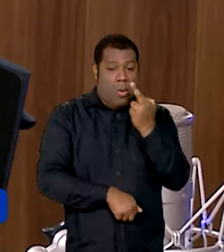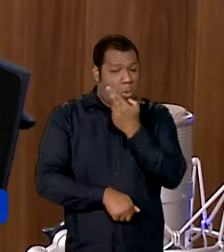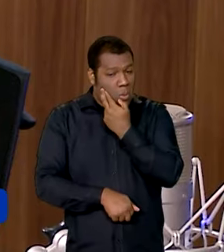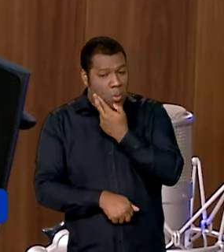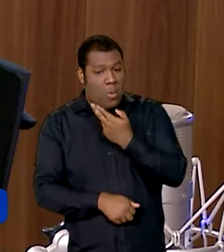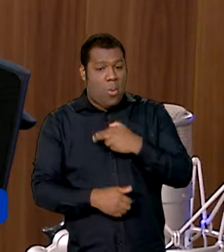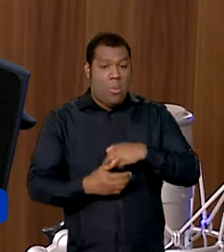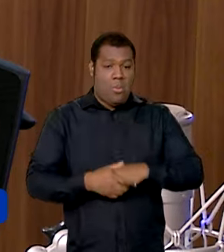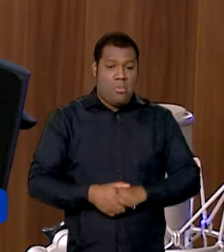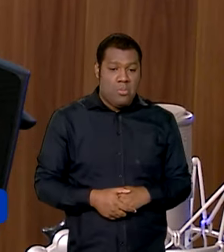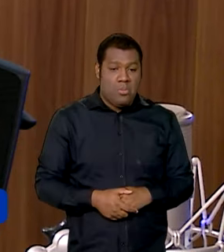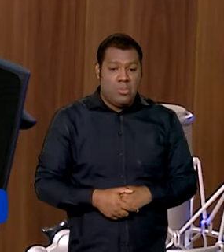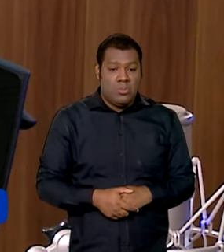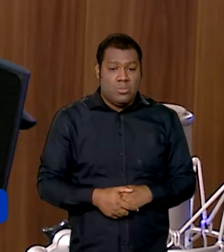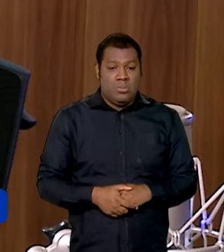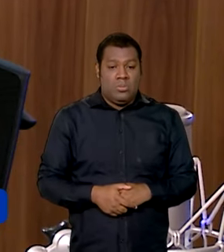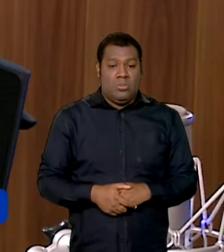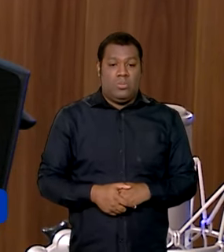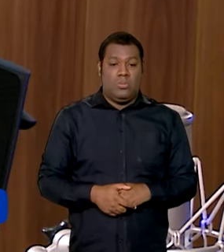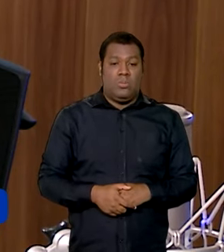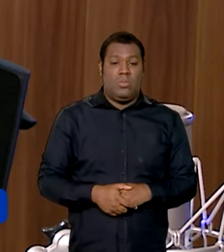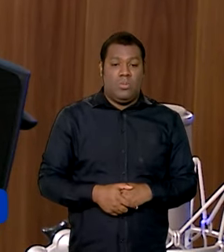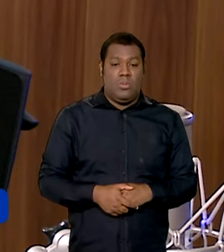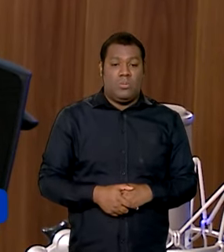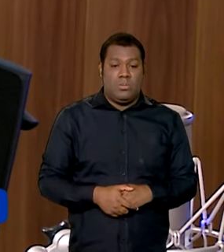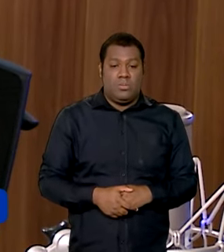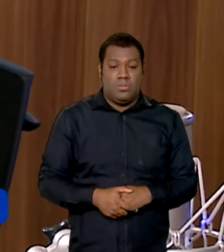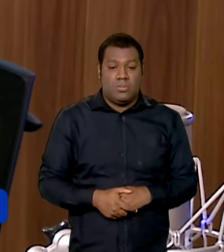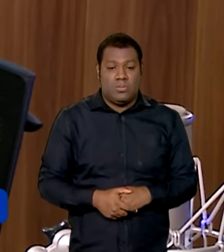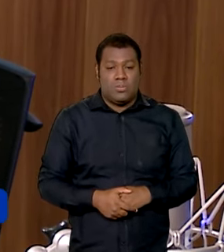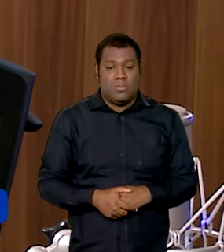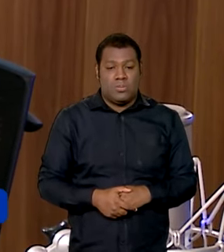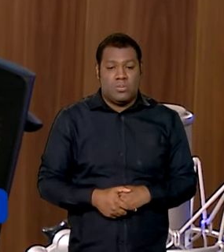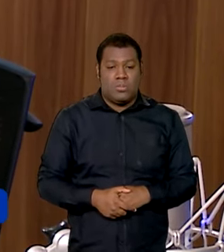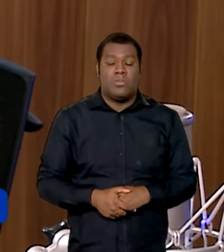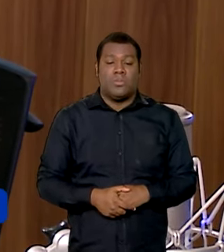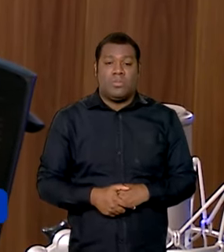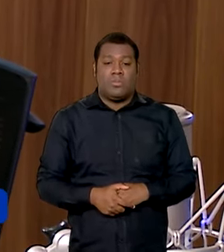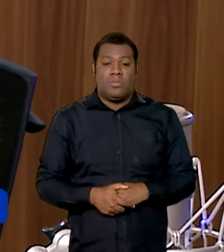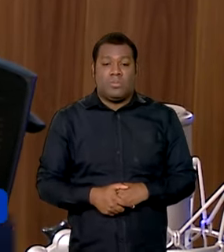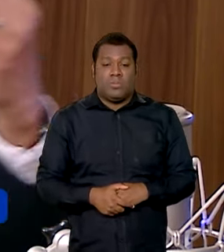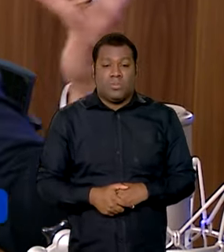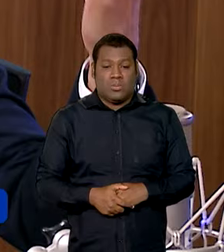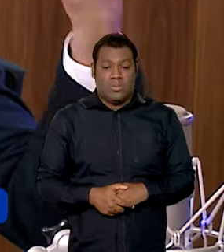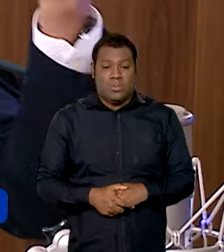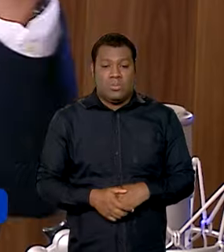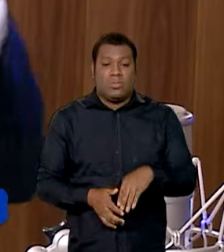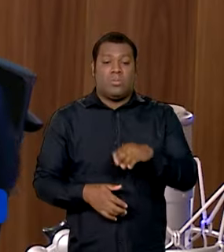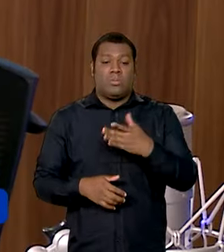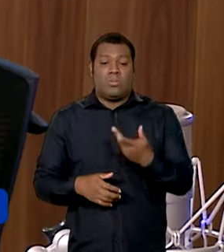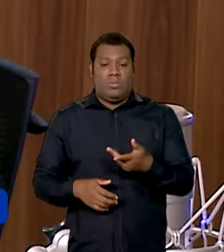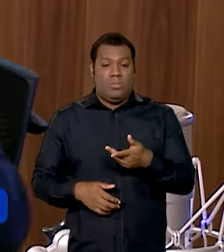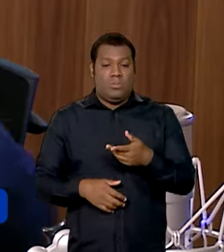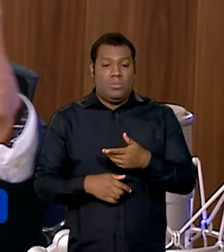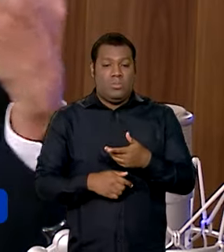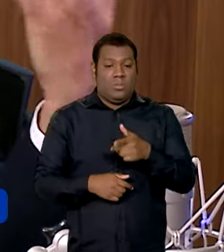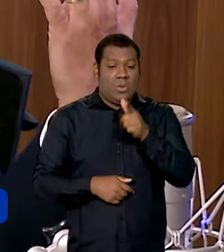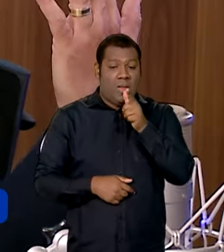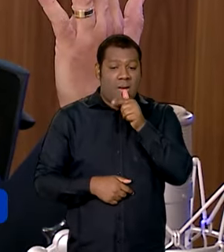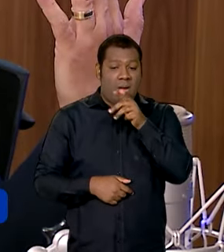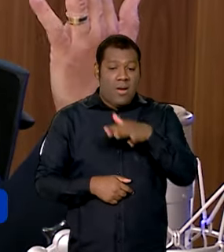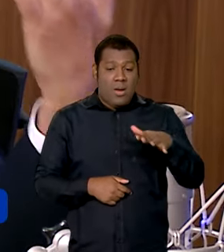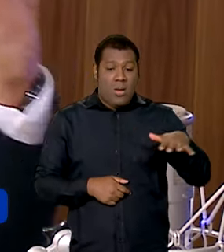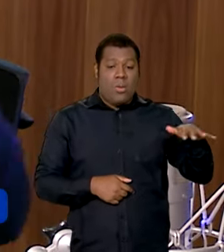Roraima eh perdão Rondônia Acre então Mato Grosso inclusive aí a bioceânica já pega mais